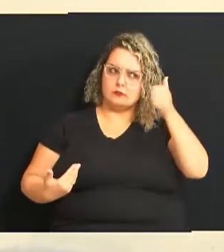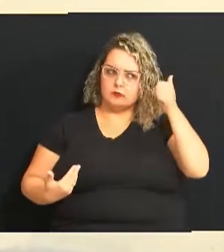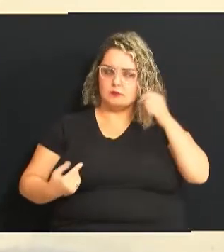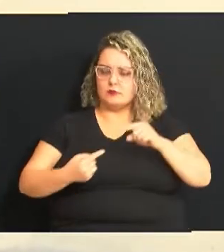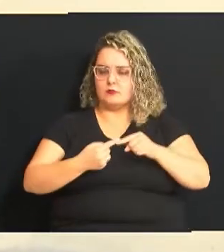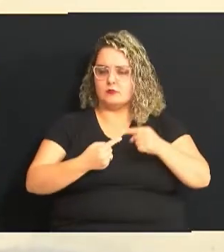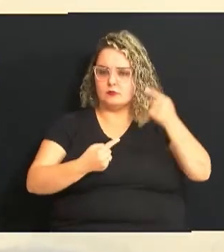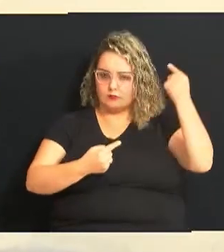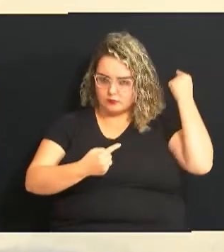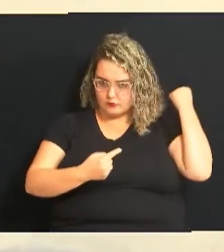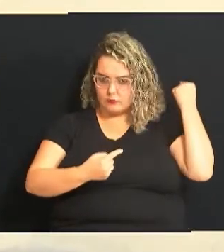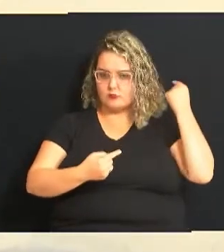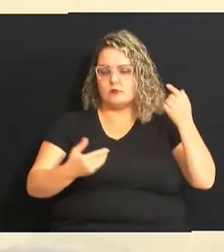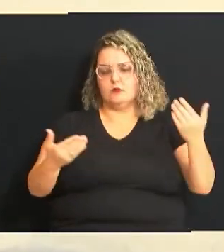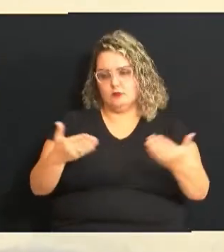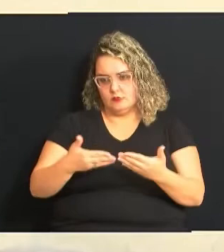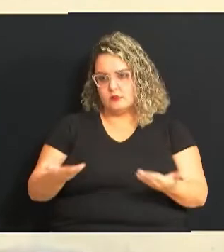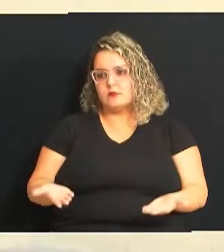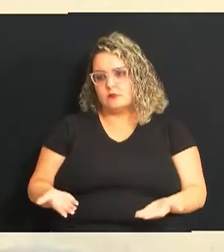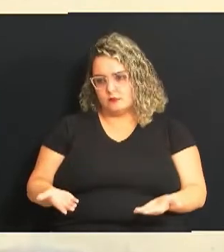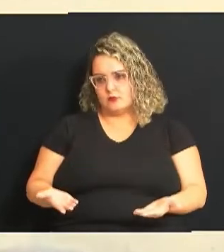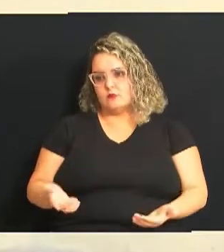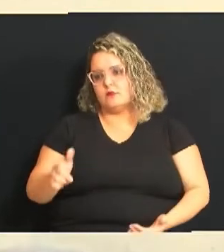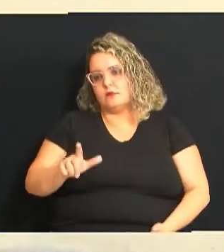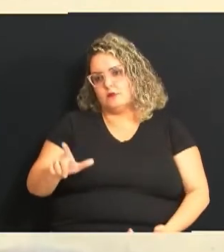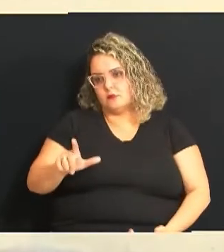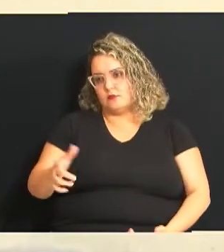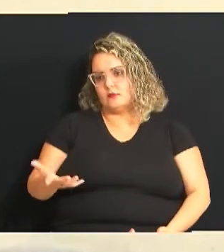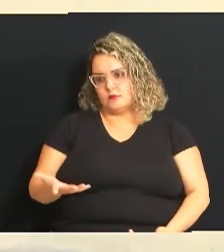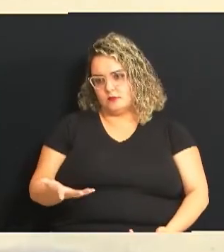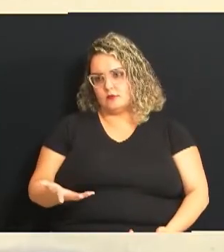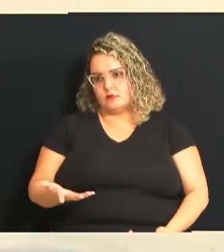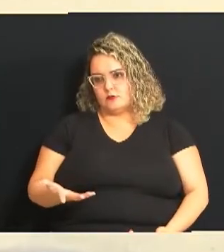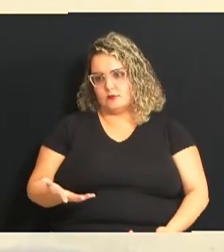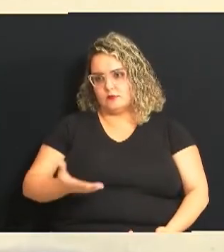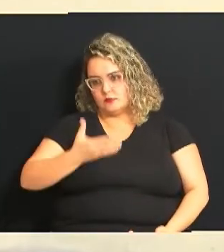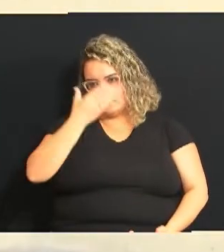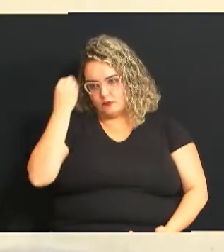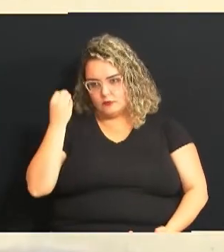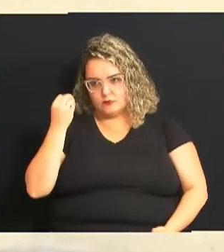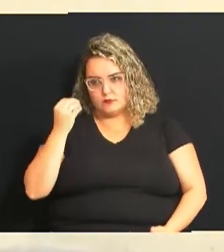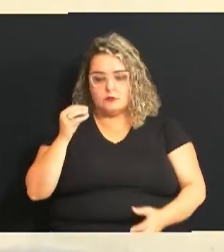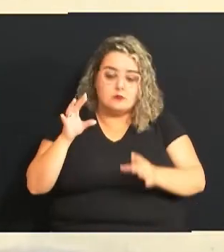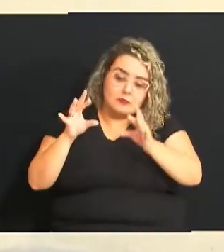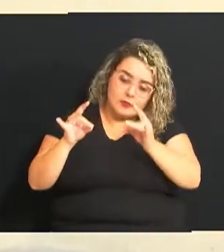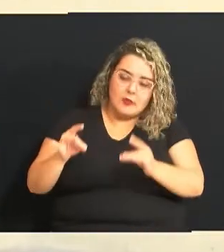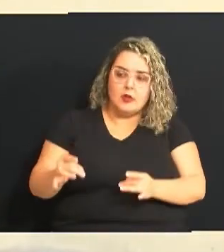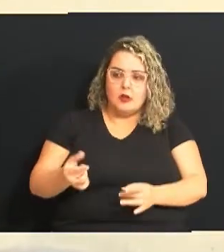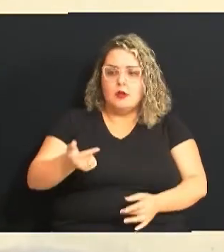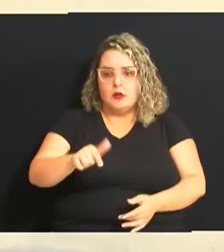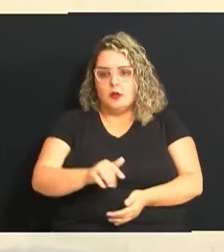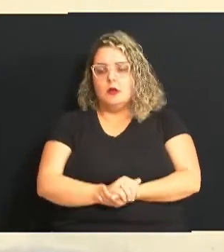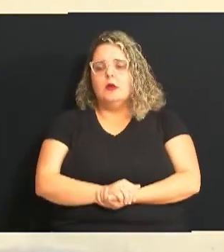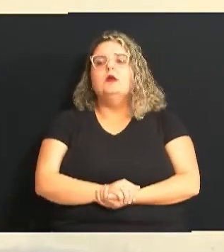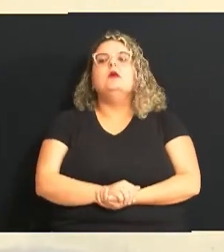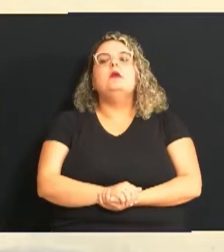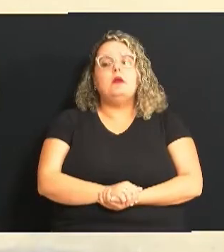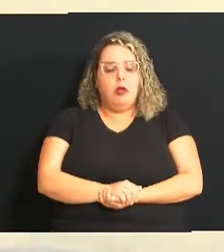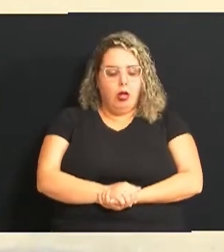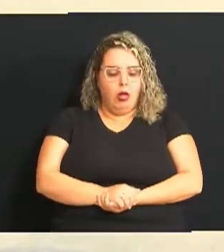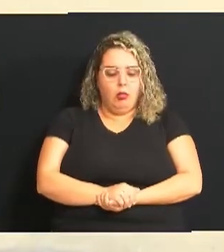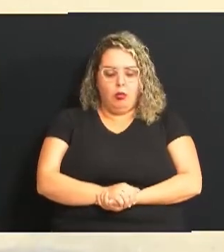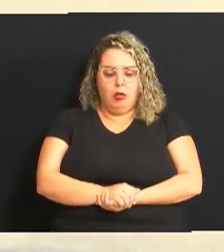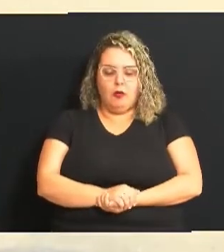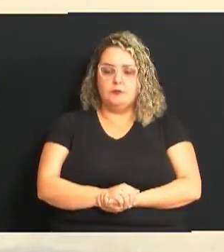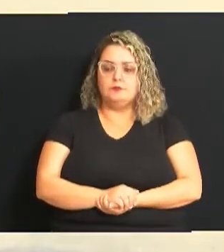para agora. Então, assim, logicamente que se esqueceu dessa continuidade. Então, hoje,